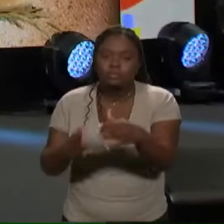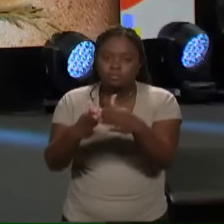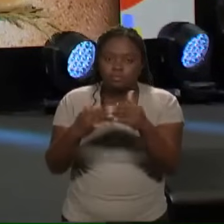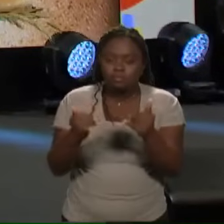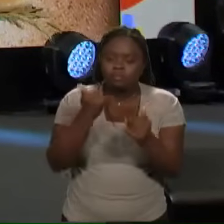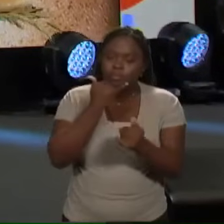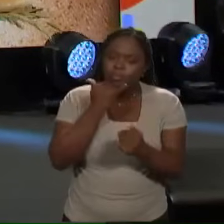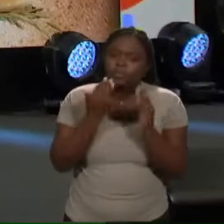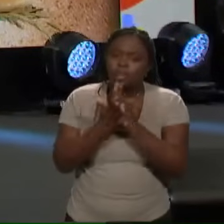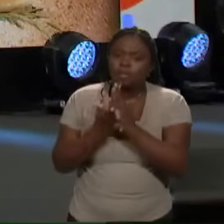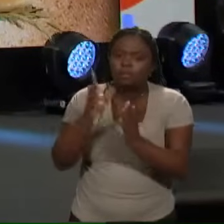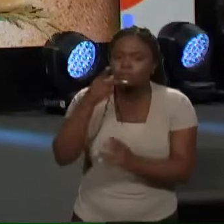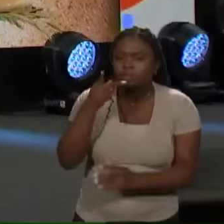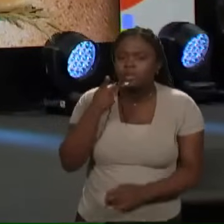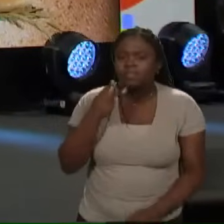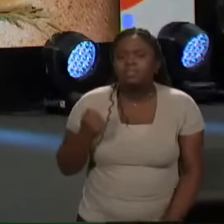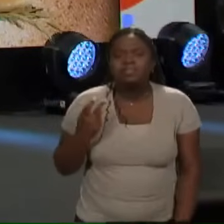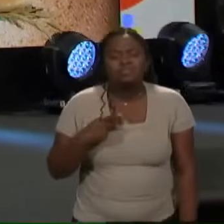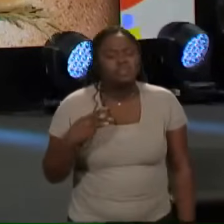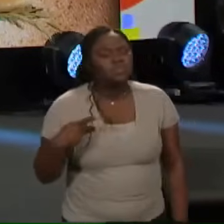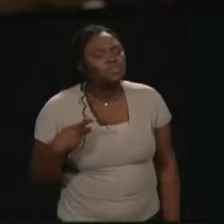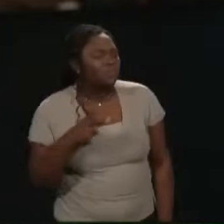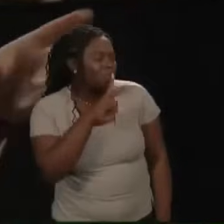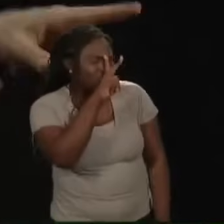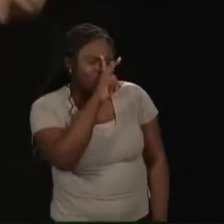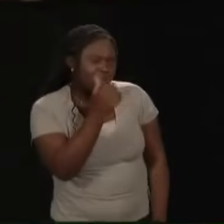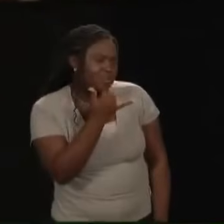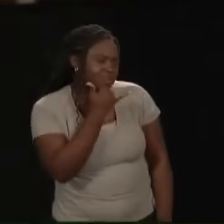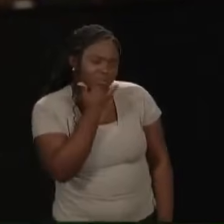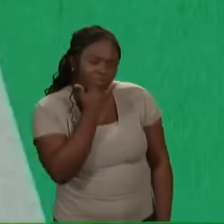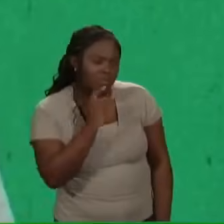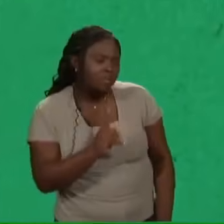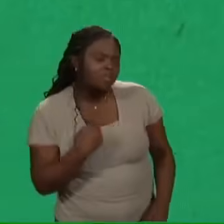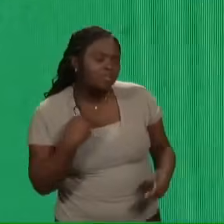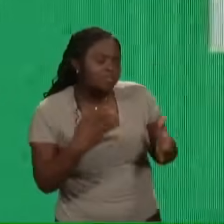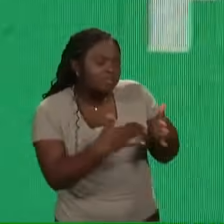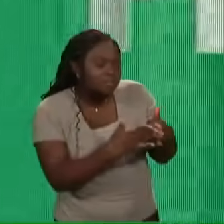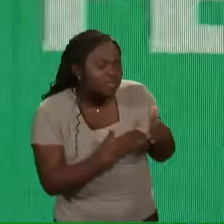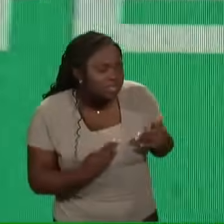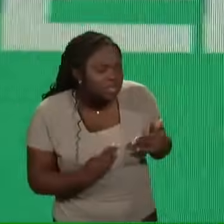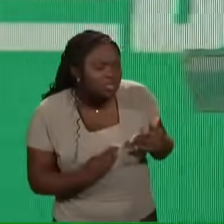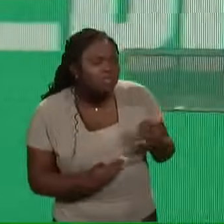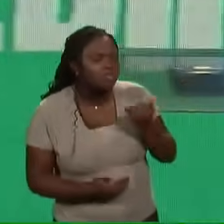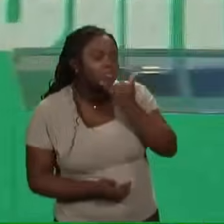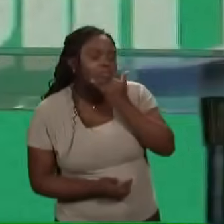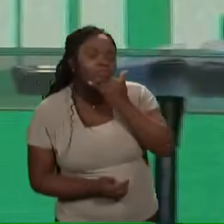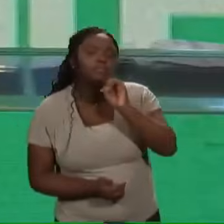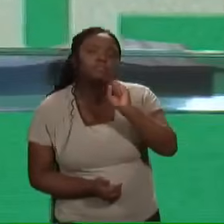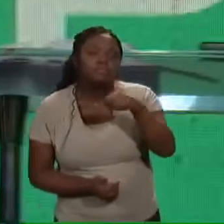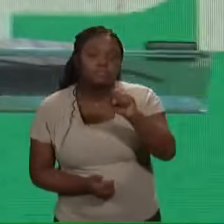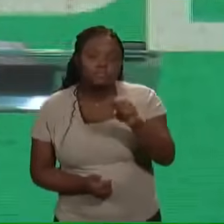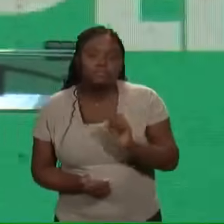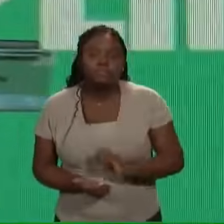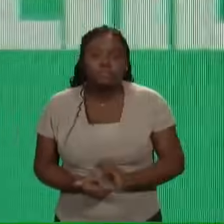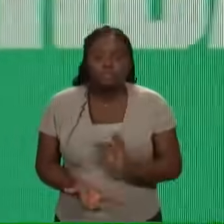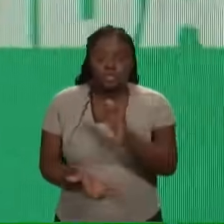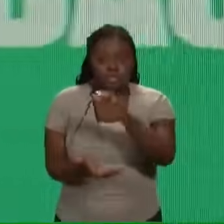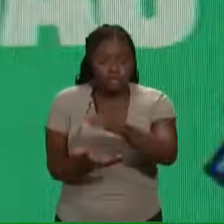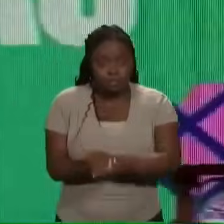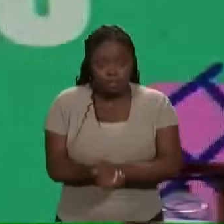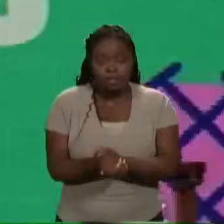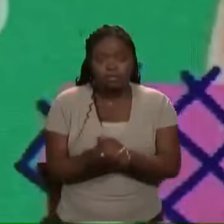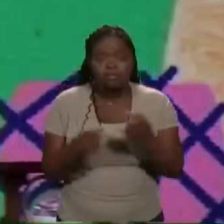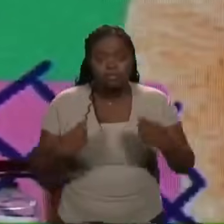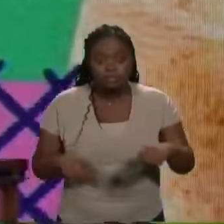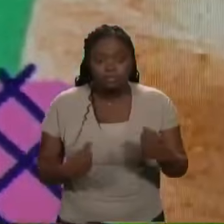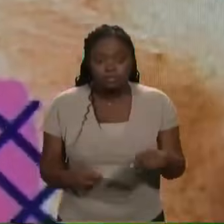dizer, pastor, eu não estou com força para perdoar os outros, eu vou pedir o perdão? Vai. Gente, um casamento não fica de pé se